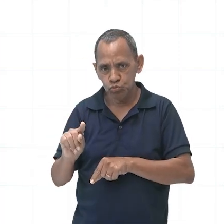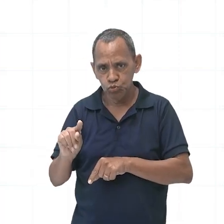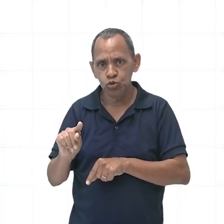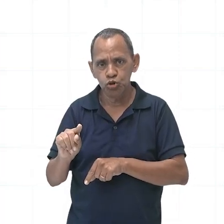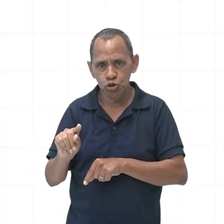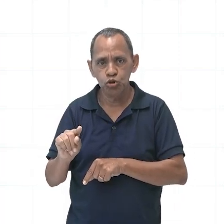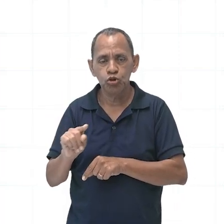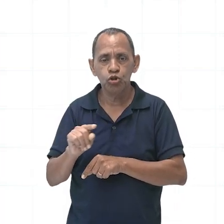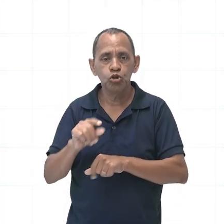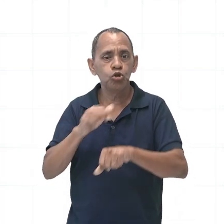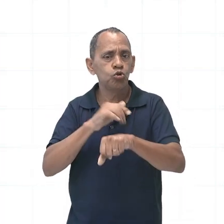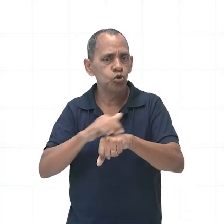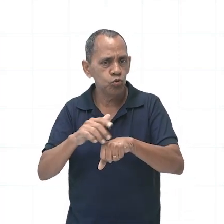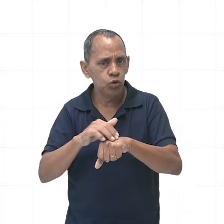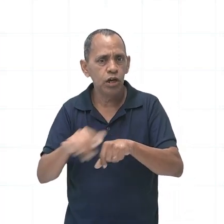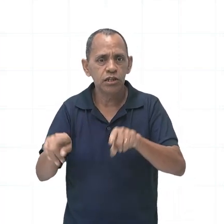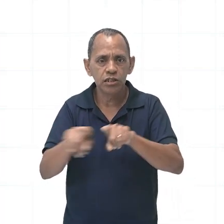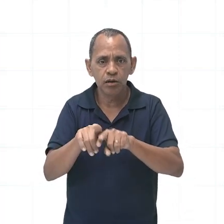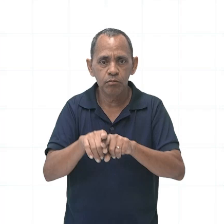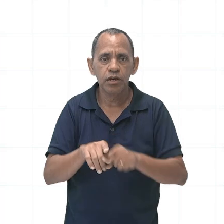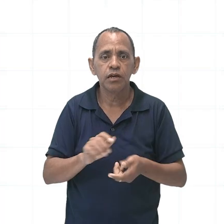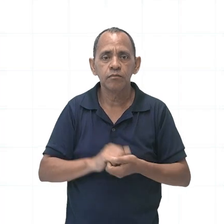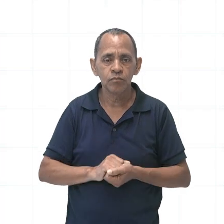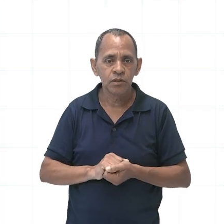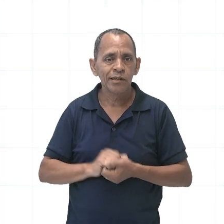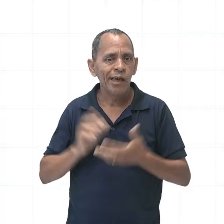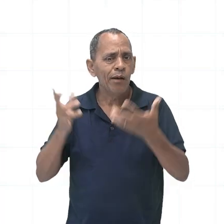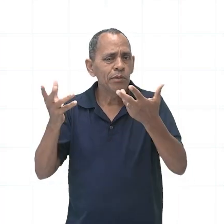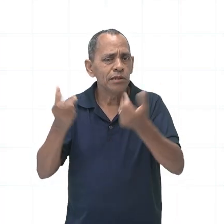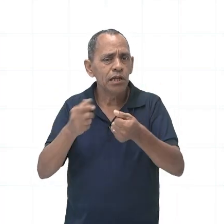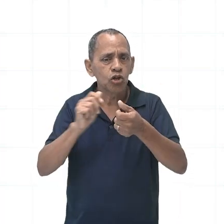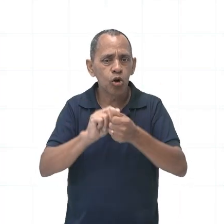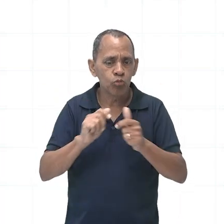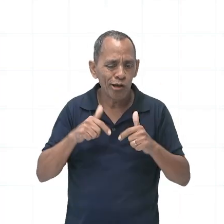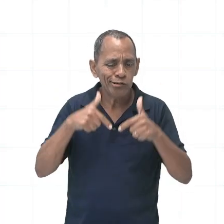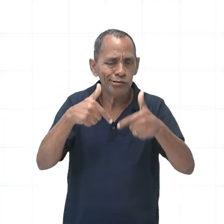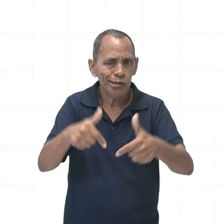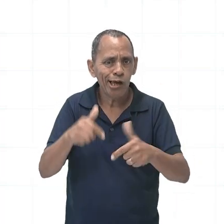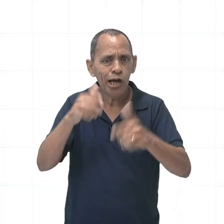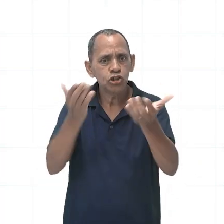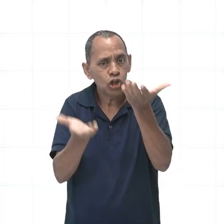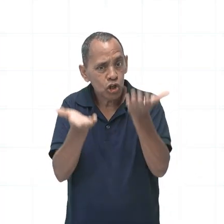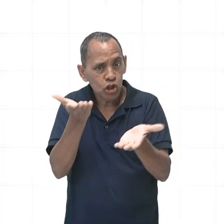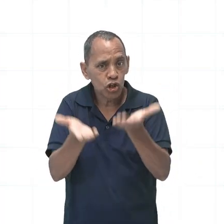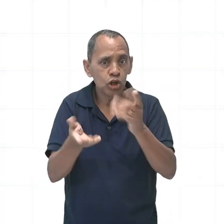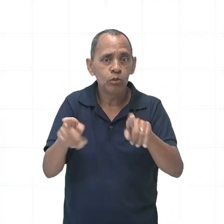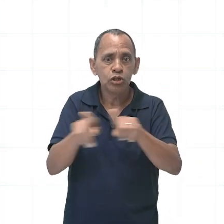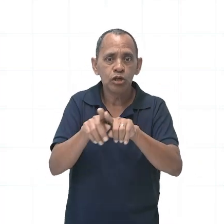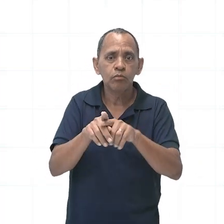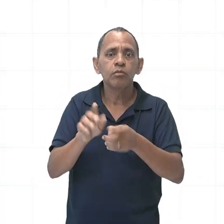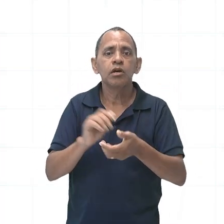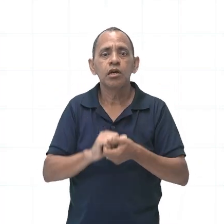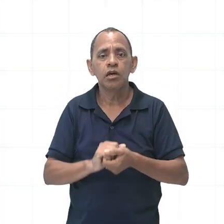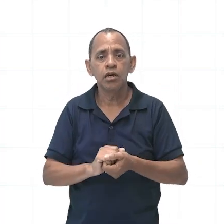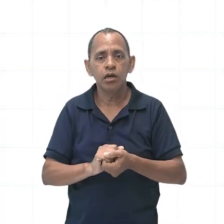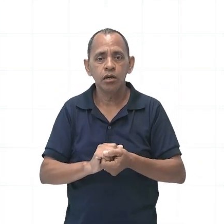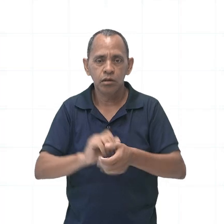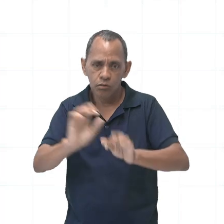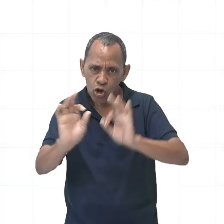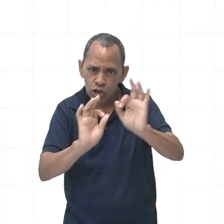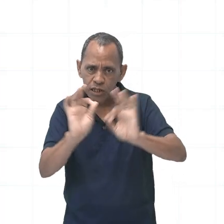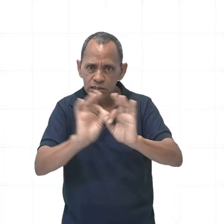Contribui também para a melhoria de habilidades psicomotoras, como agilidade, equilíbrio e coordenação, melhora a